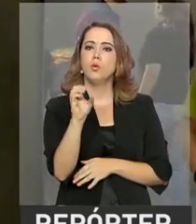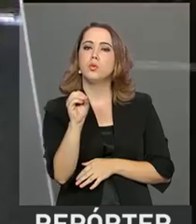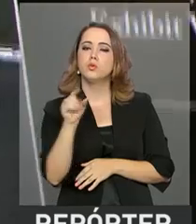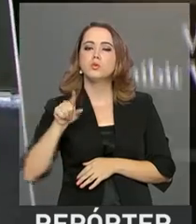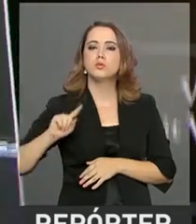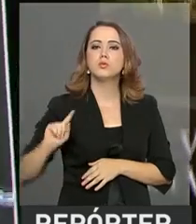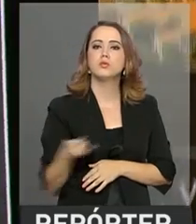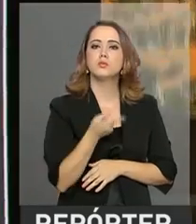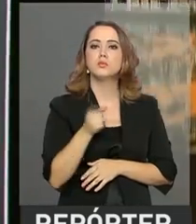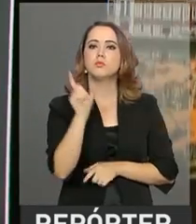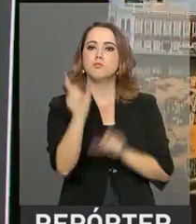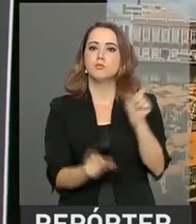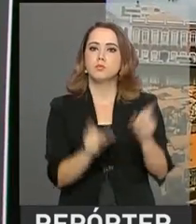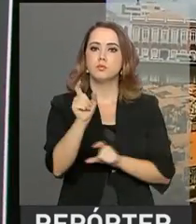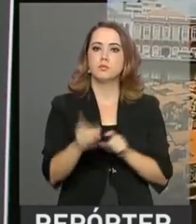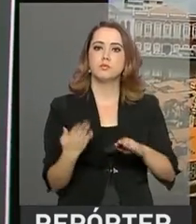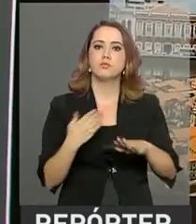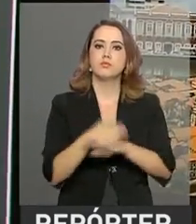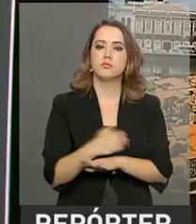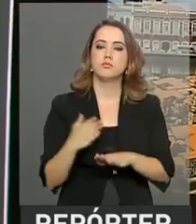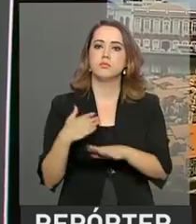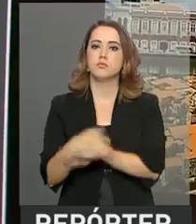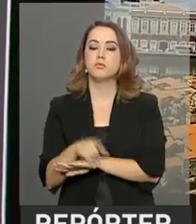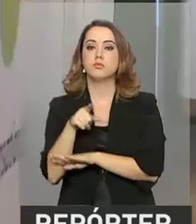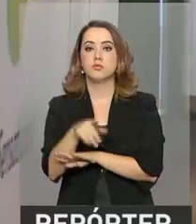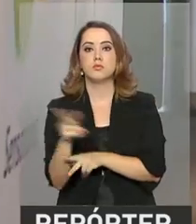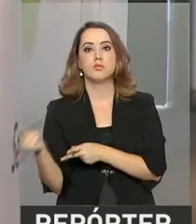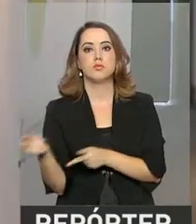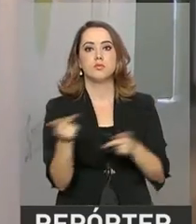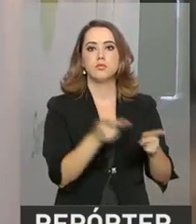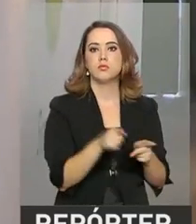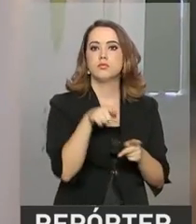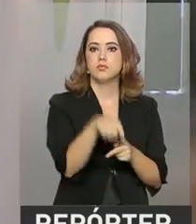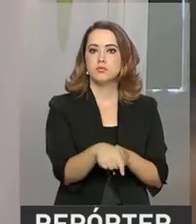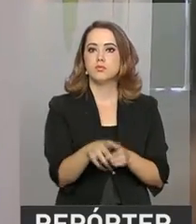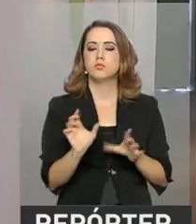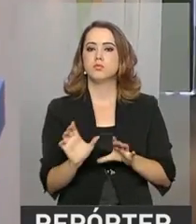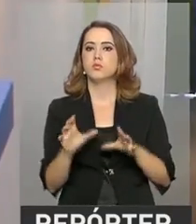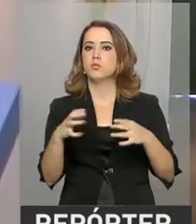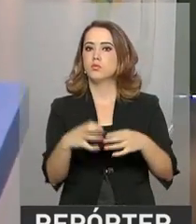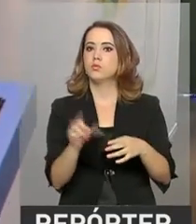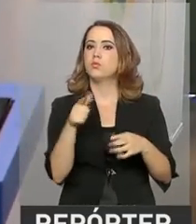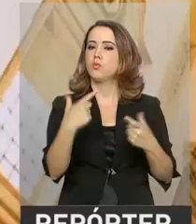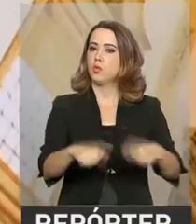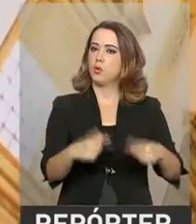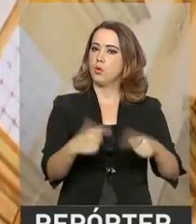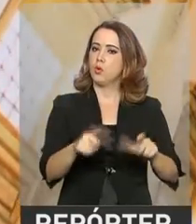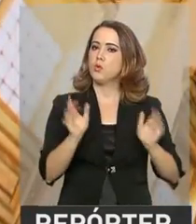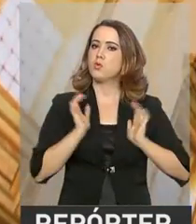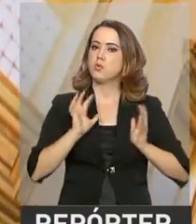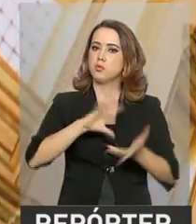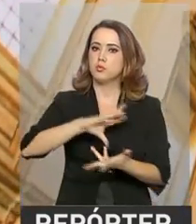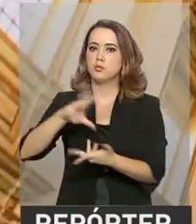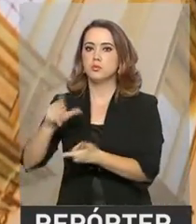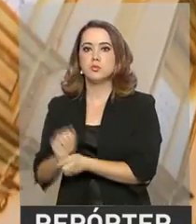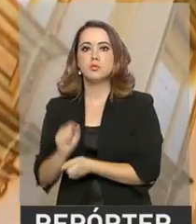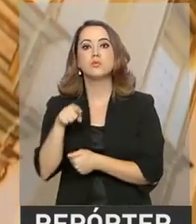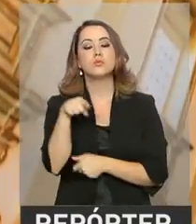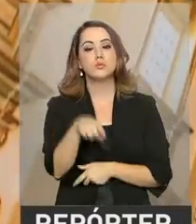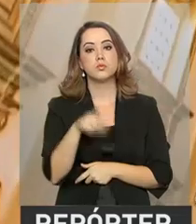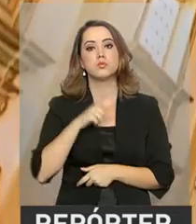os anos para visitar sítios e cidades históricas. A missão é aumentar esse público, fazendo do turismo